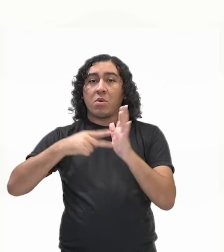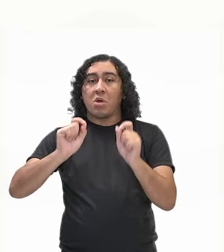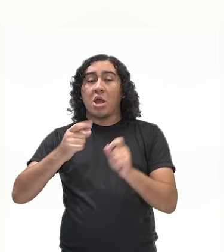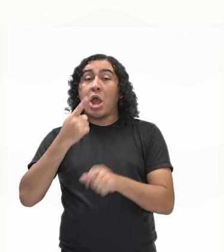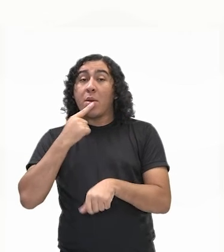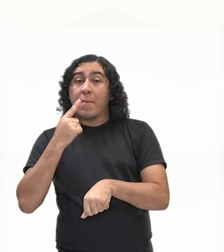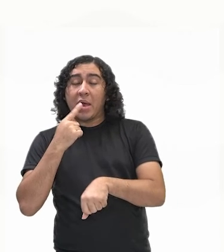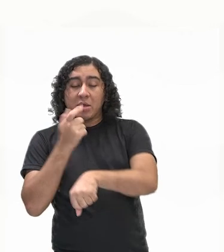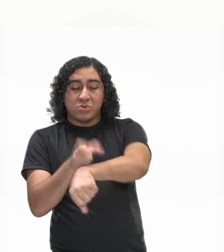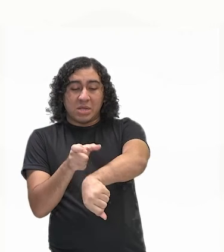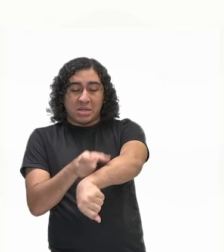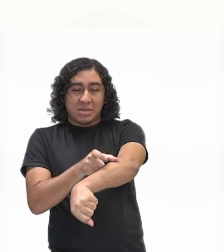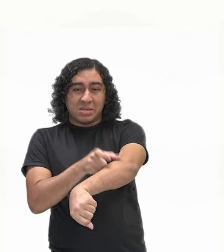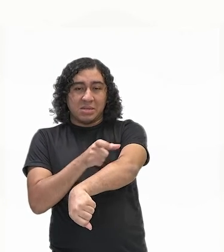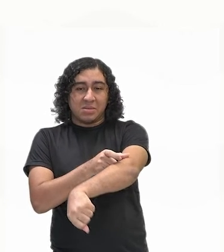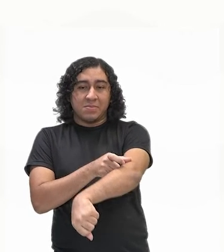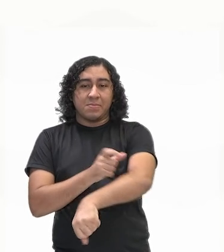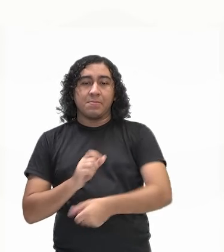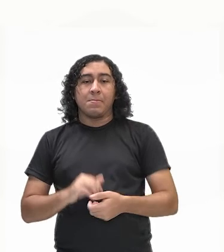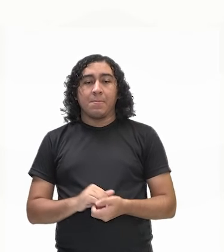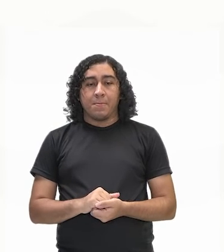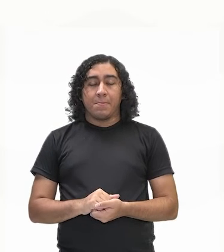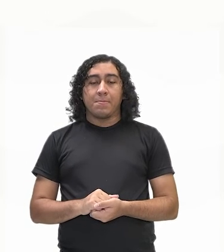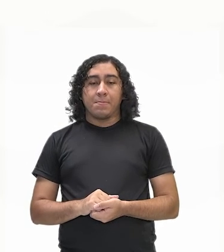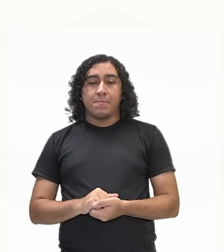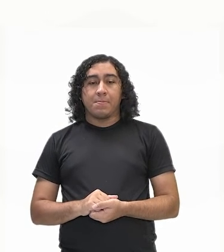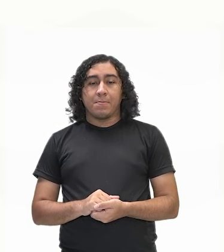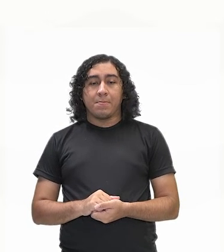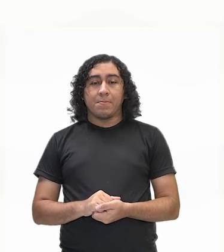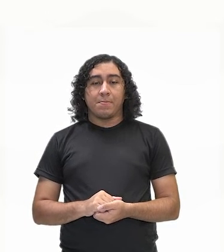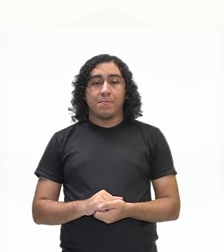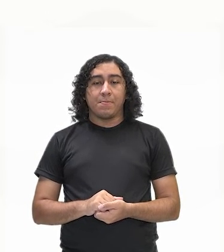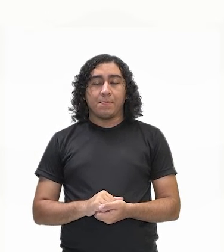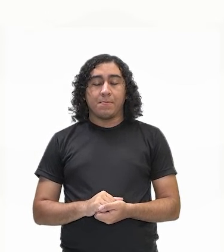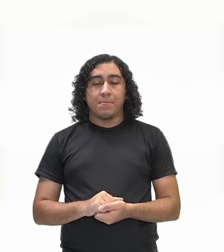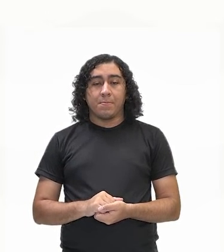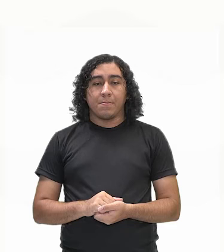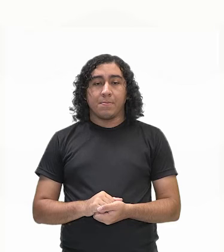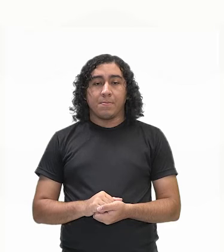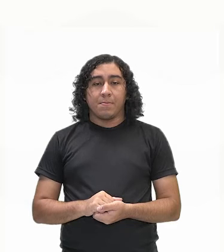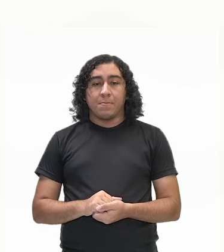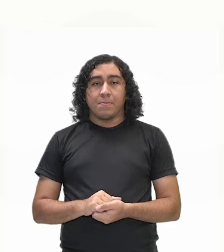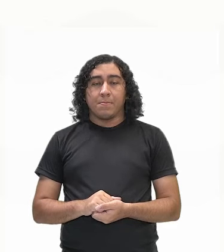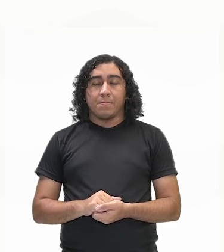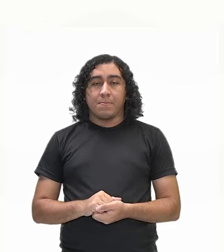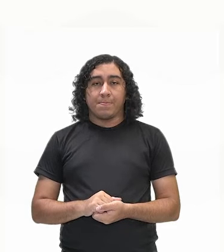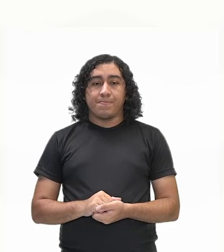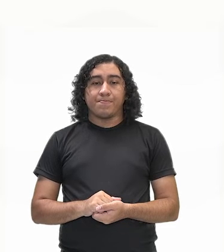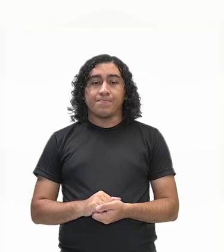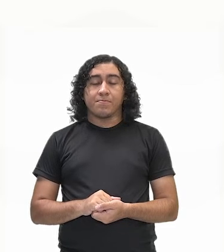tá? Feridas, tá, gente? Nesse caso aqui, o significado de sores, feridas.